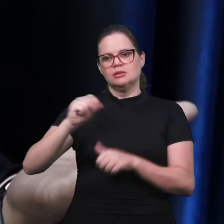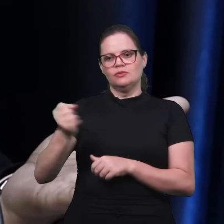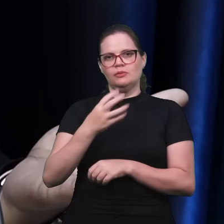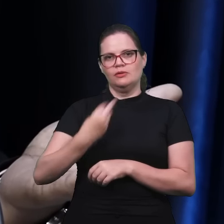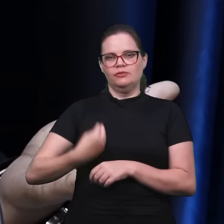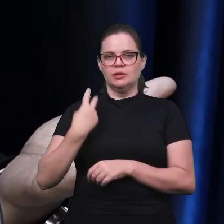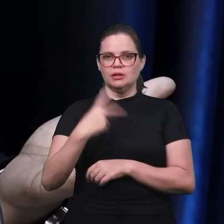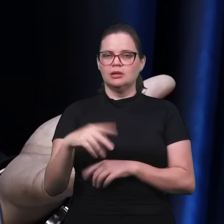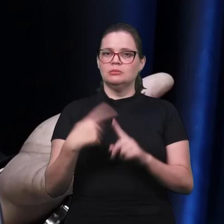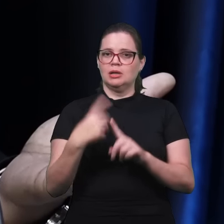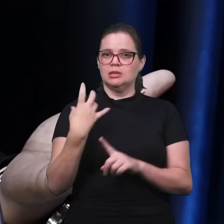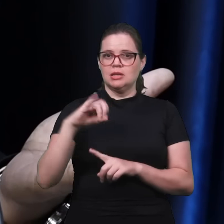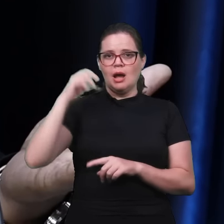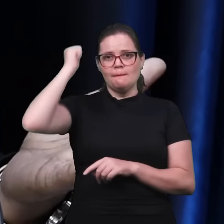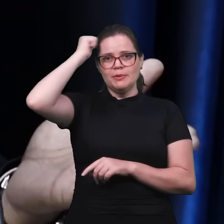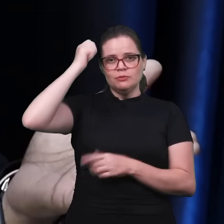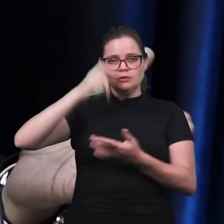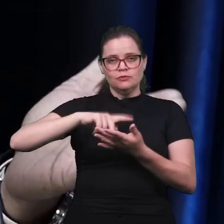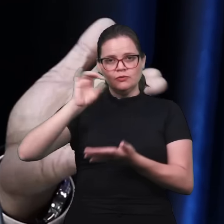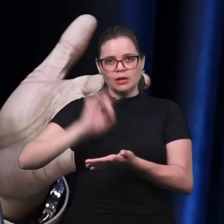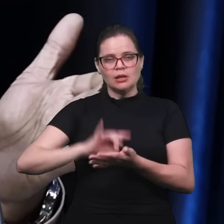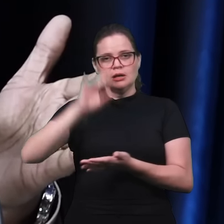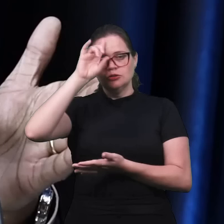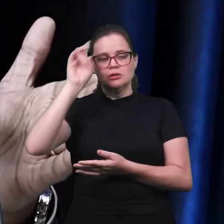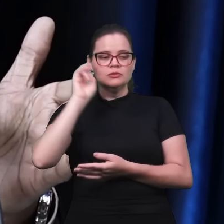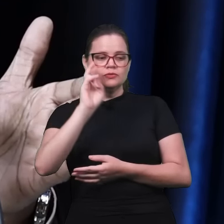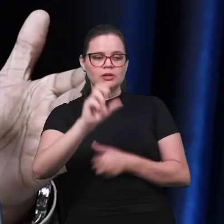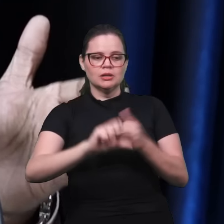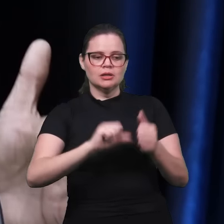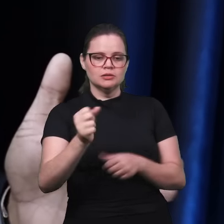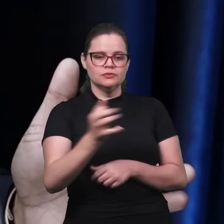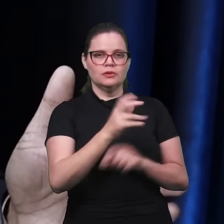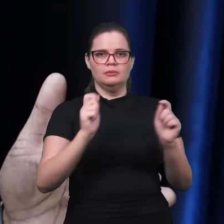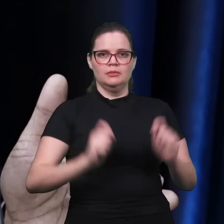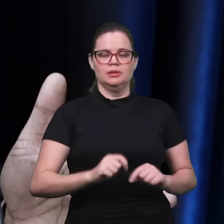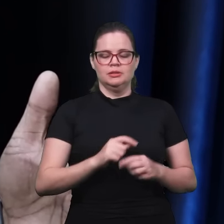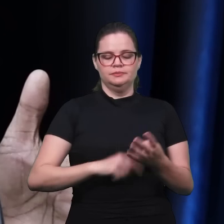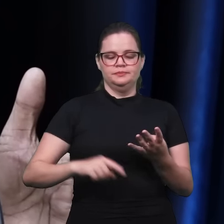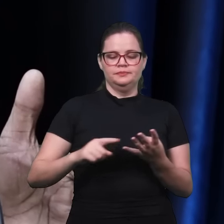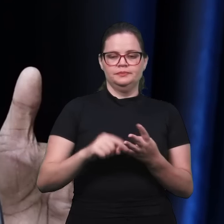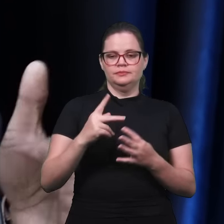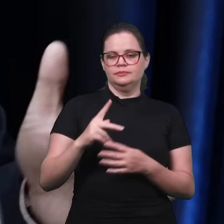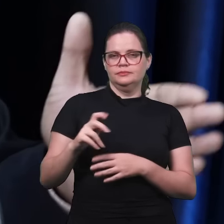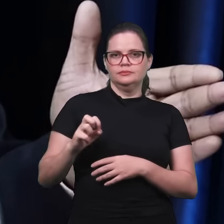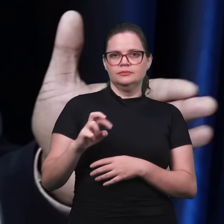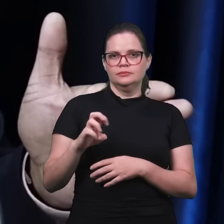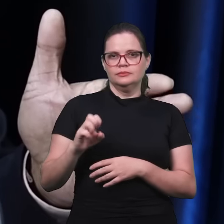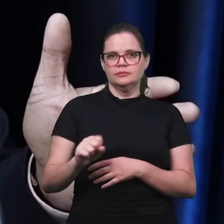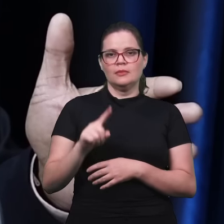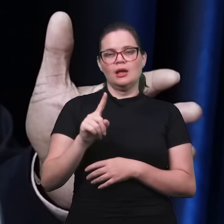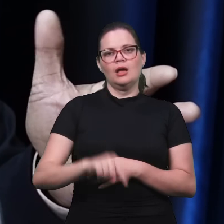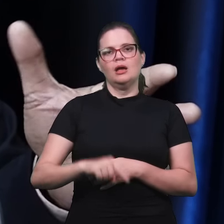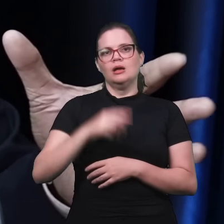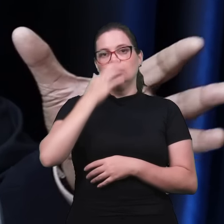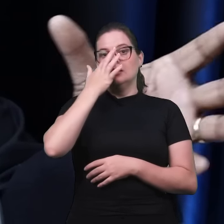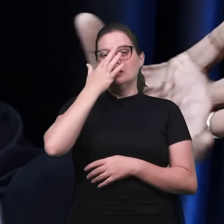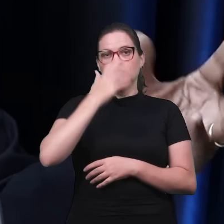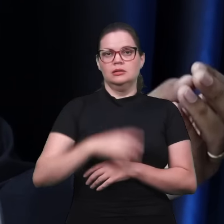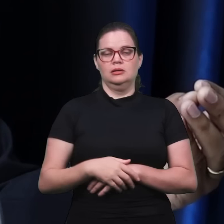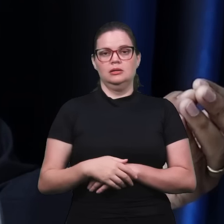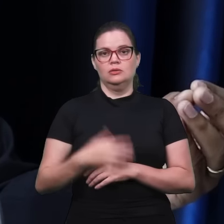e cumpre a sua promessa, né? Pérez é aquele que foi filho, resultado de